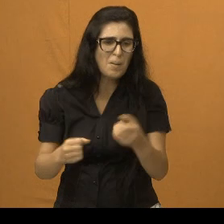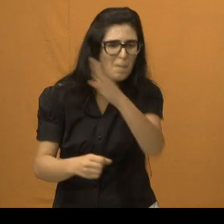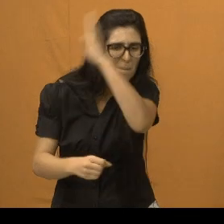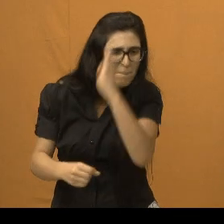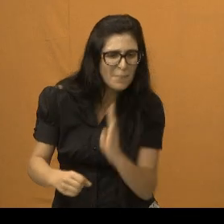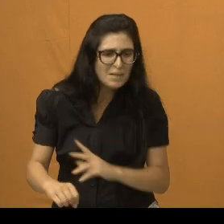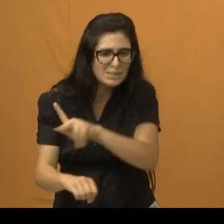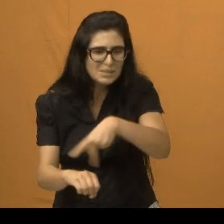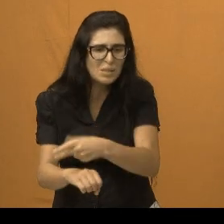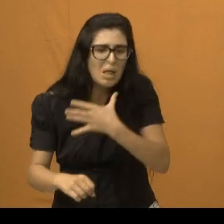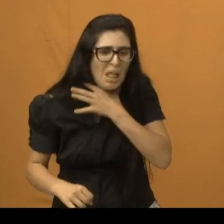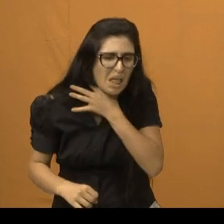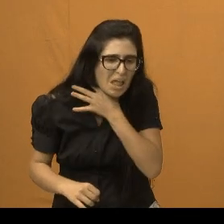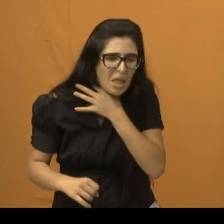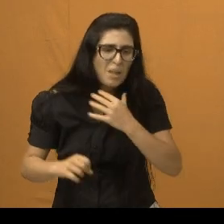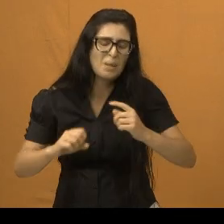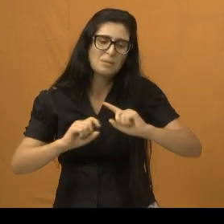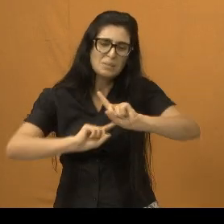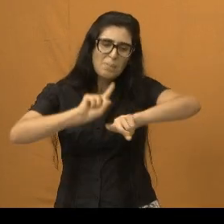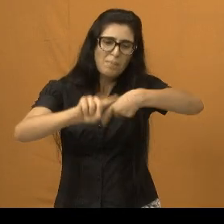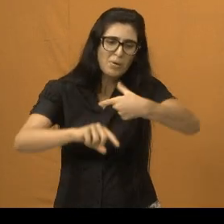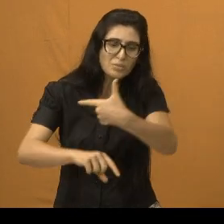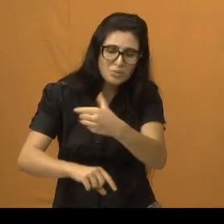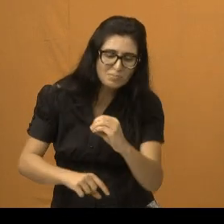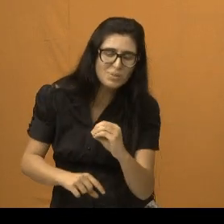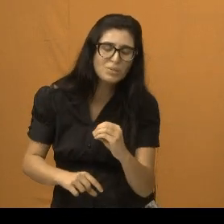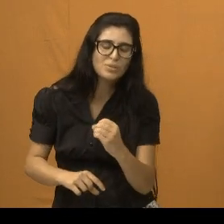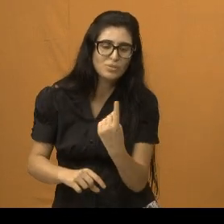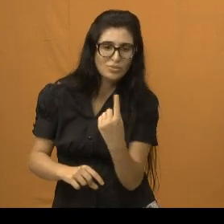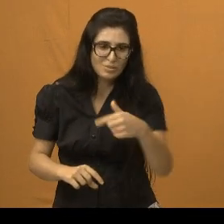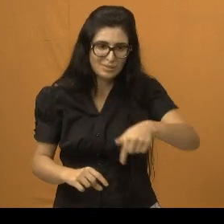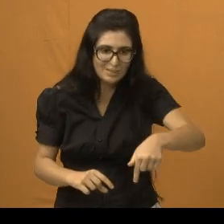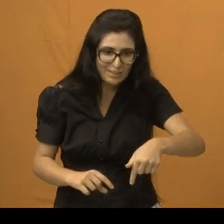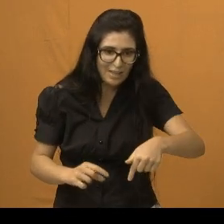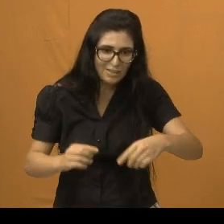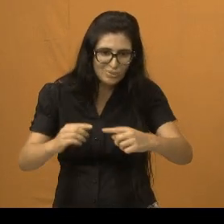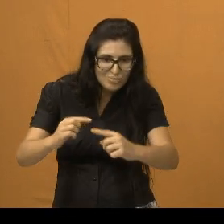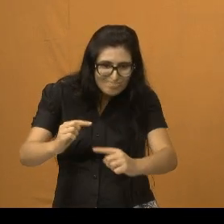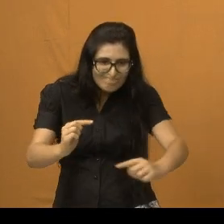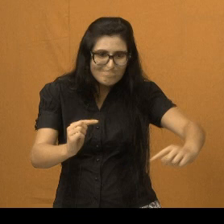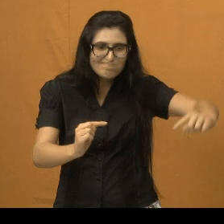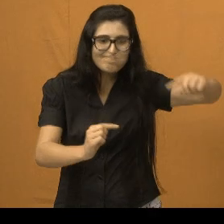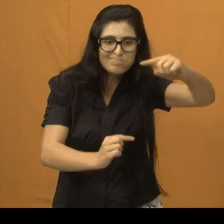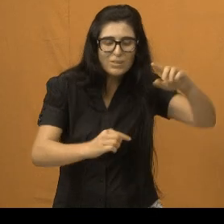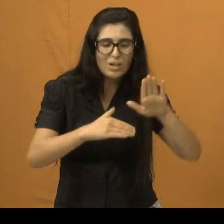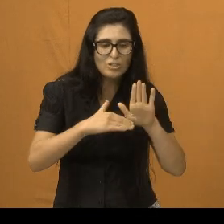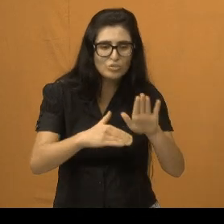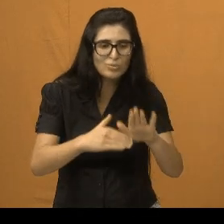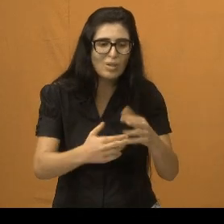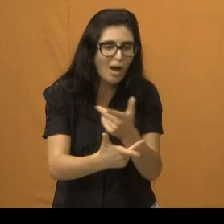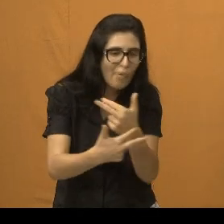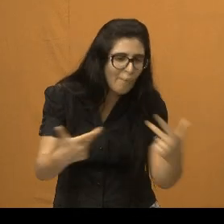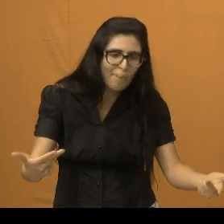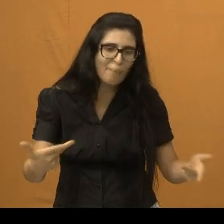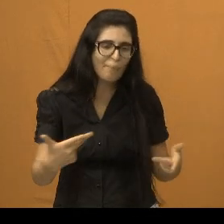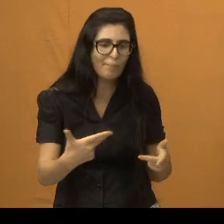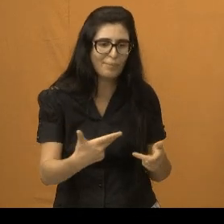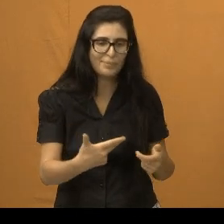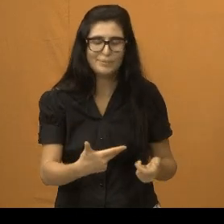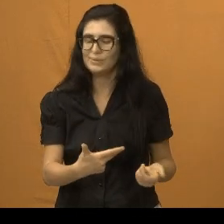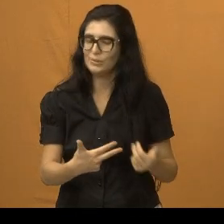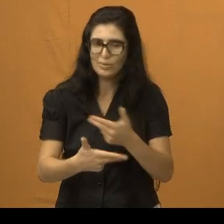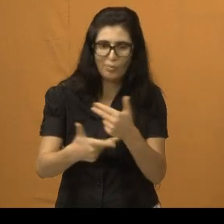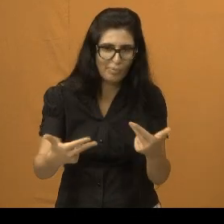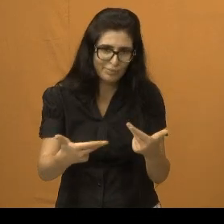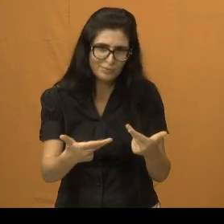em 2017 veio a parte maior, onde demonstrou que a recuperação dele era mais em serviço do que investimentos internos no seu